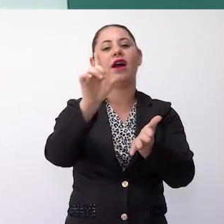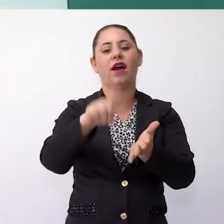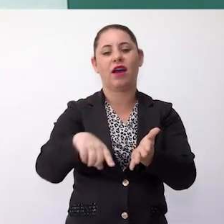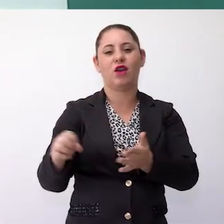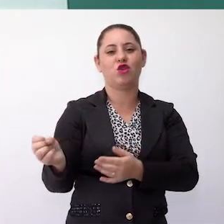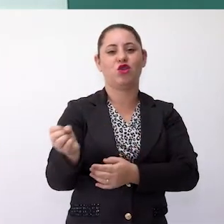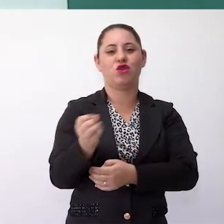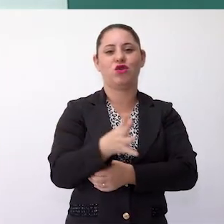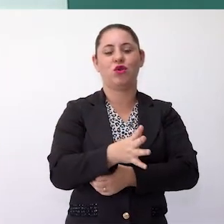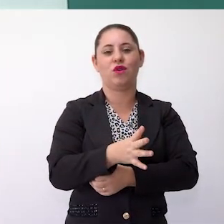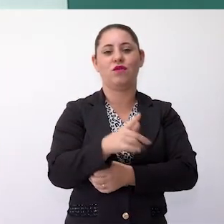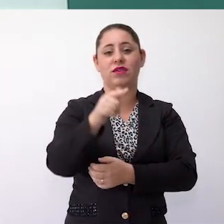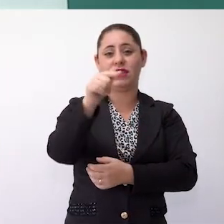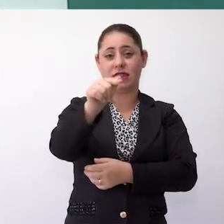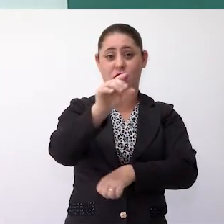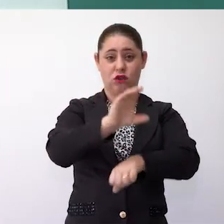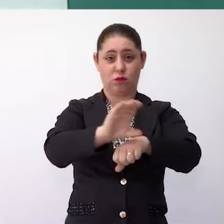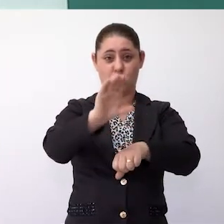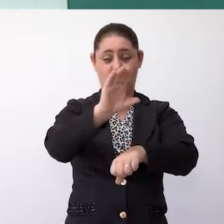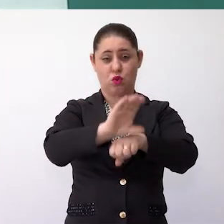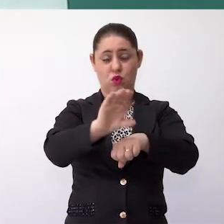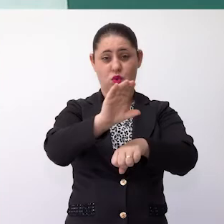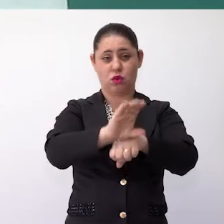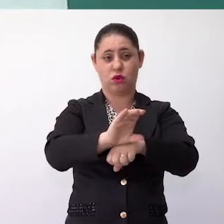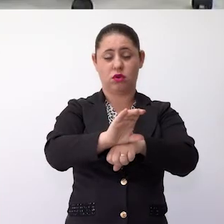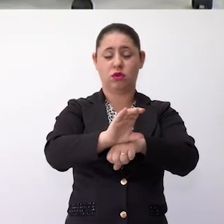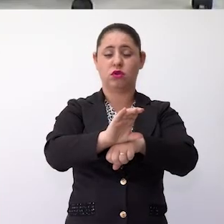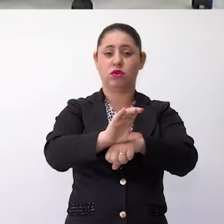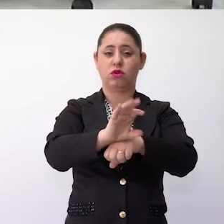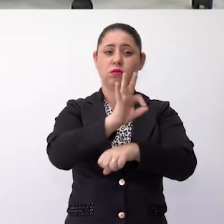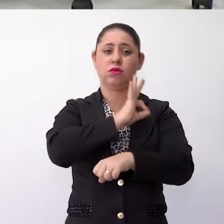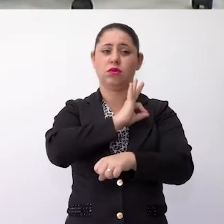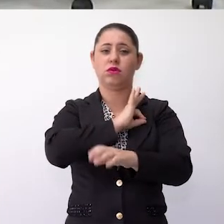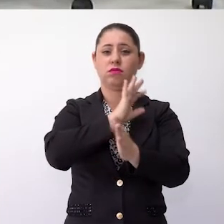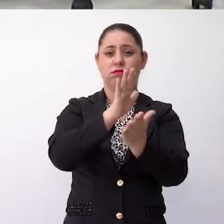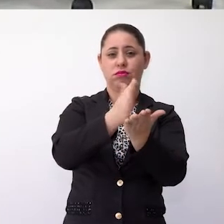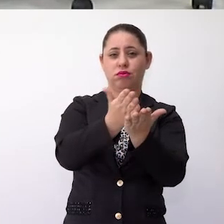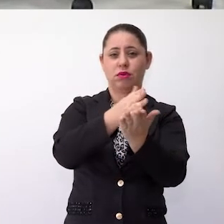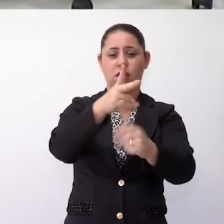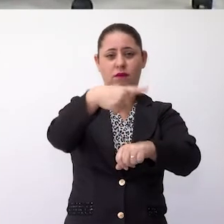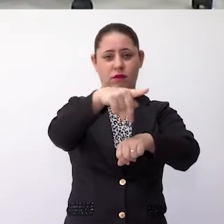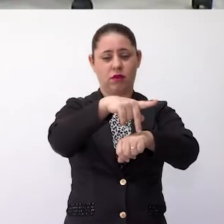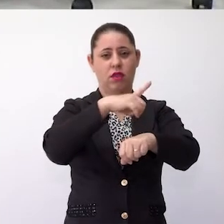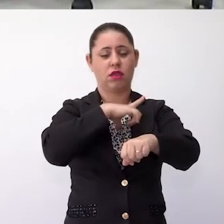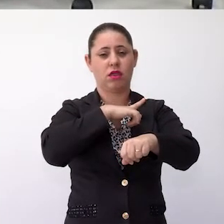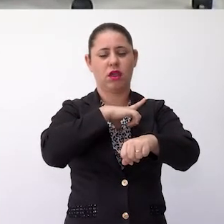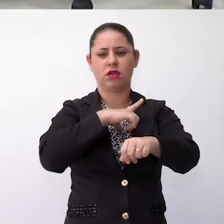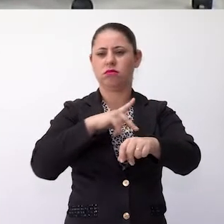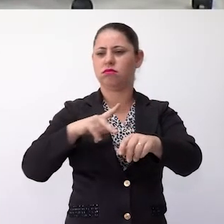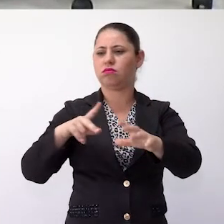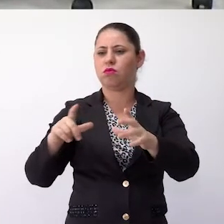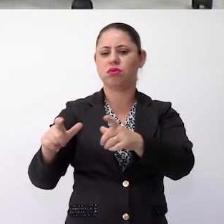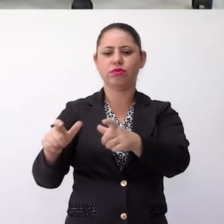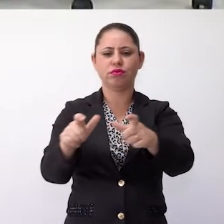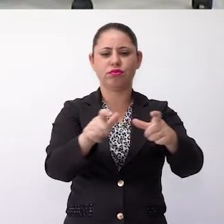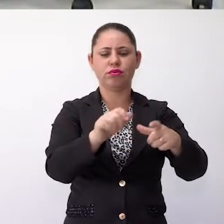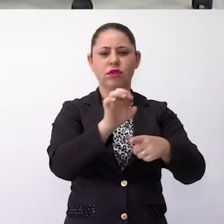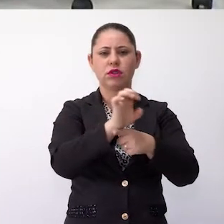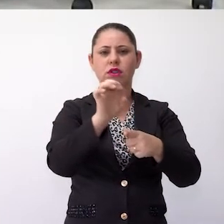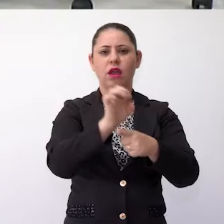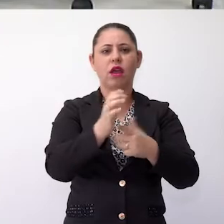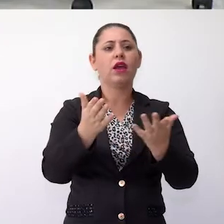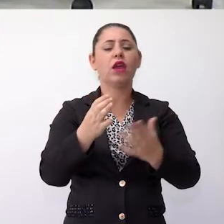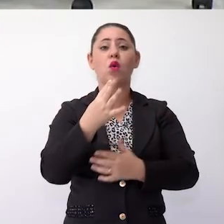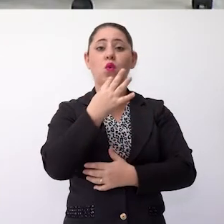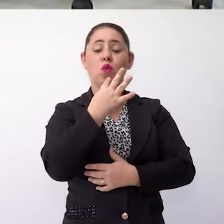o nosso 7º curso de policiamento de fronteira, que nós já temos aí diversos estados nos pedindo vagas, que